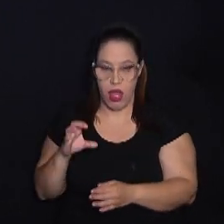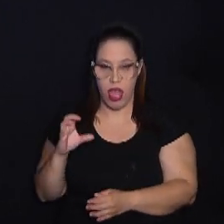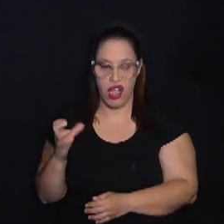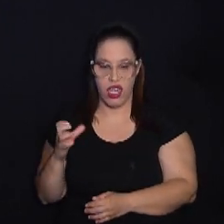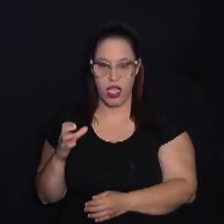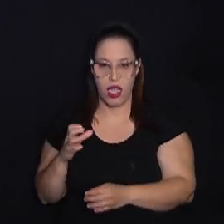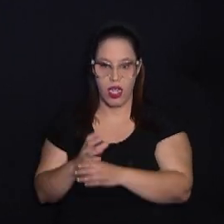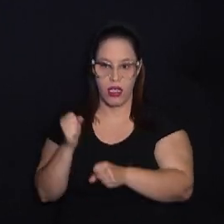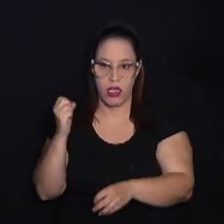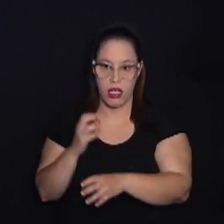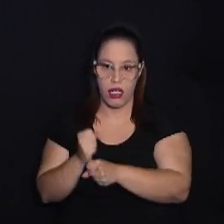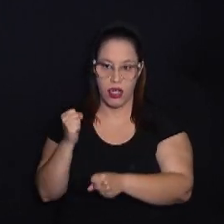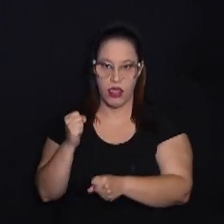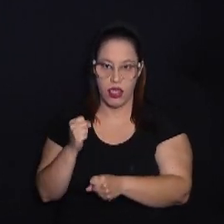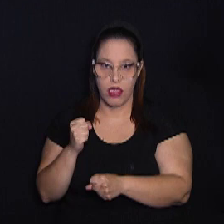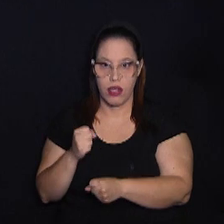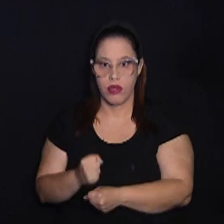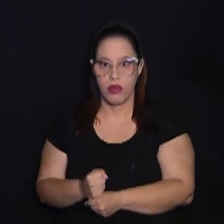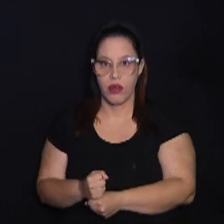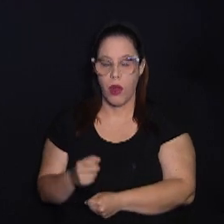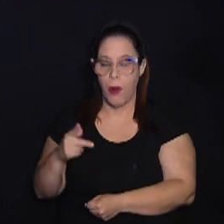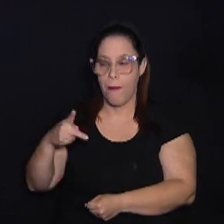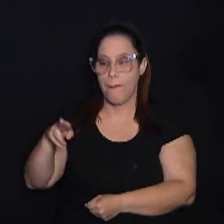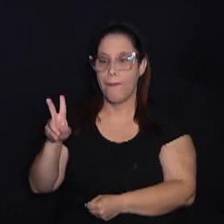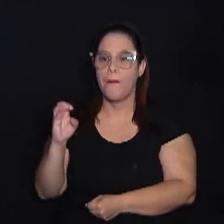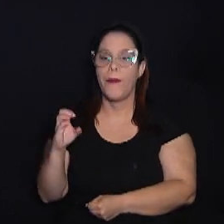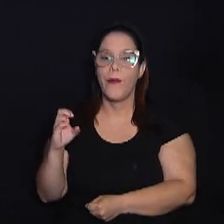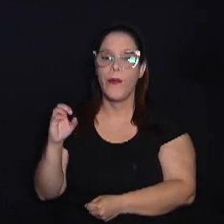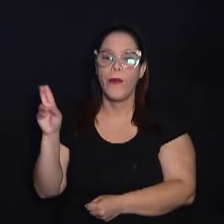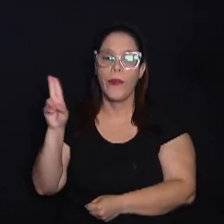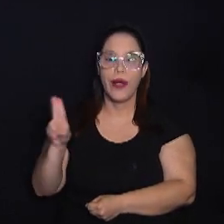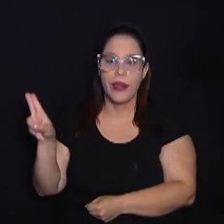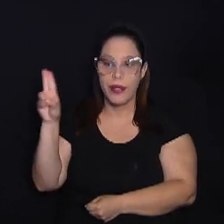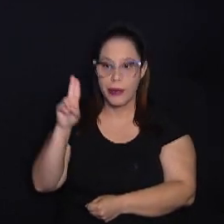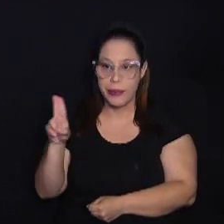pela Pontifícia Universidade Católica de Campinas.